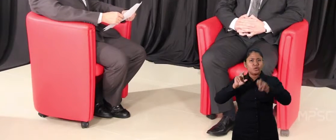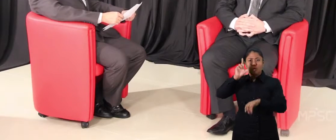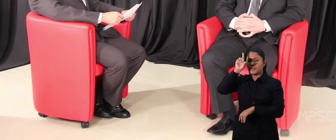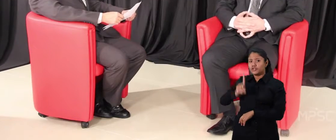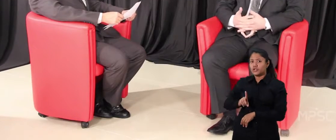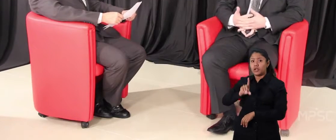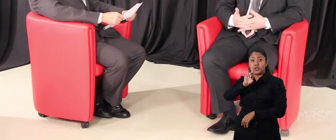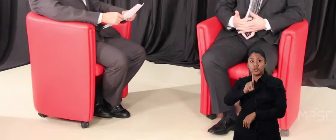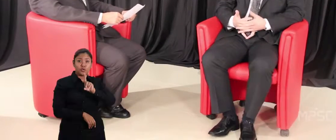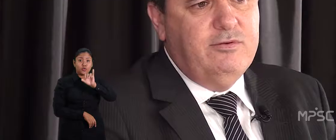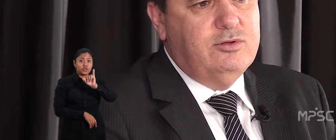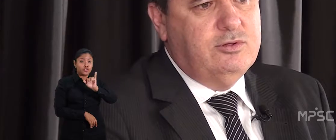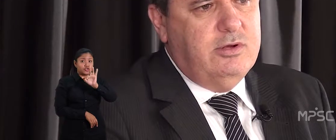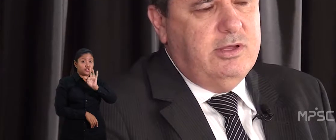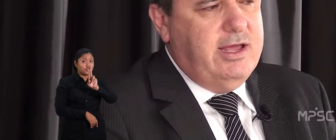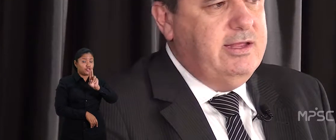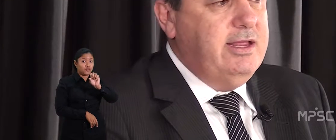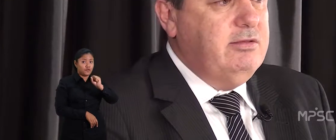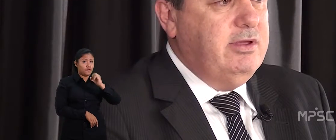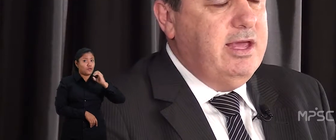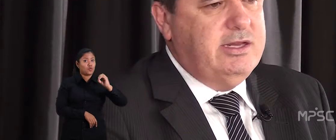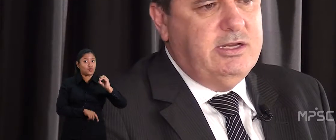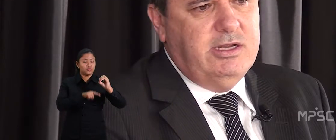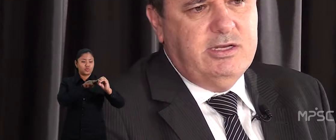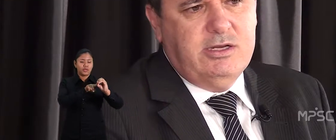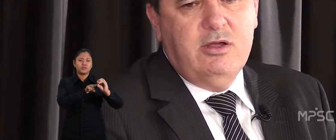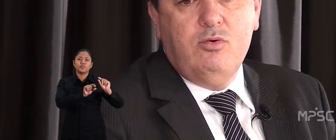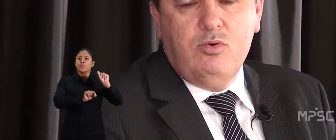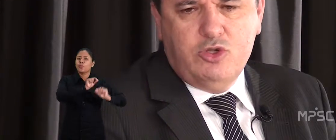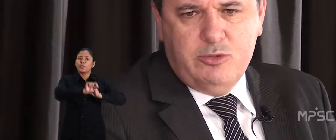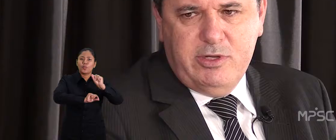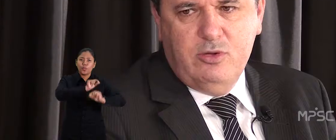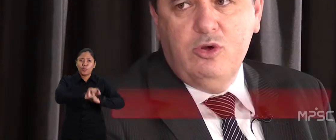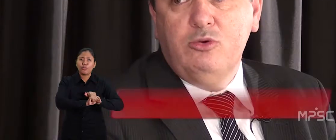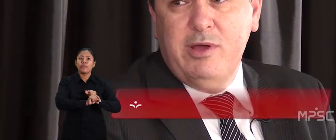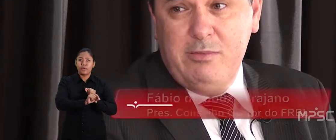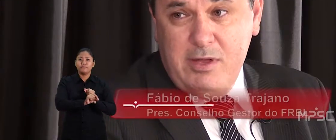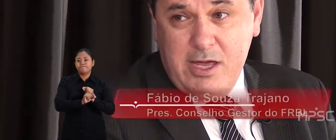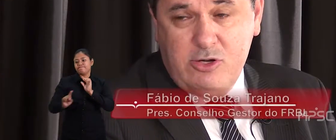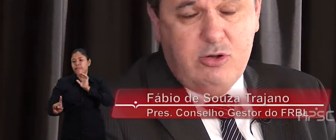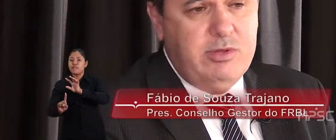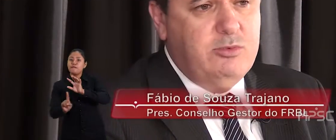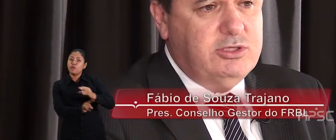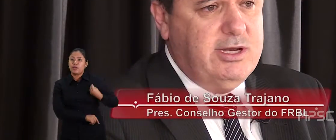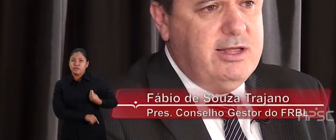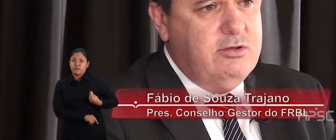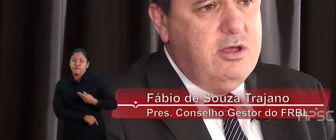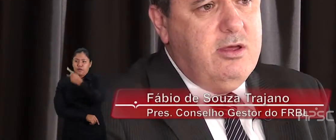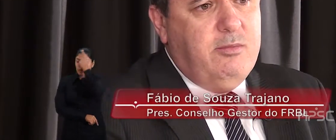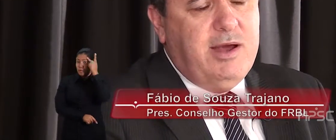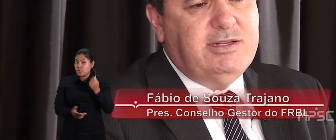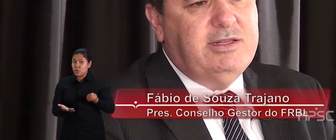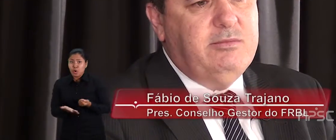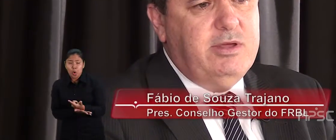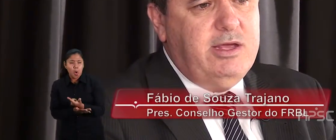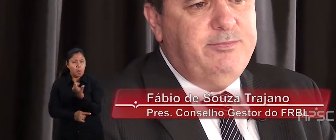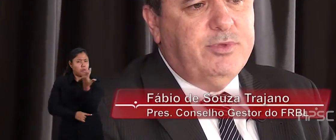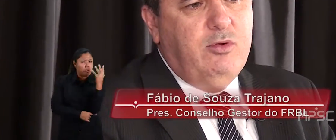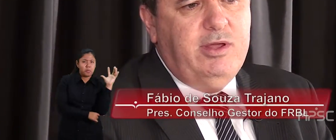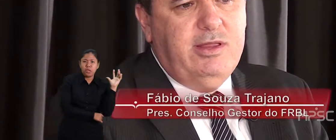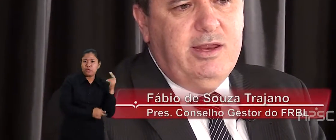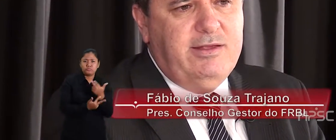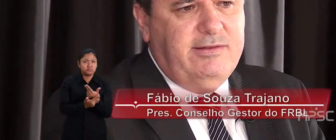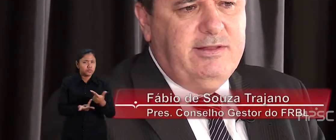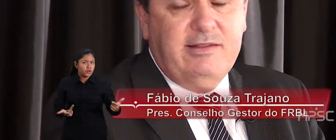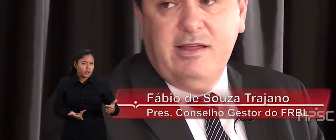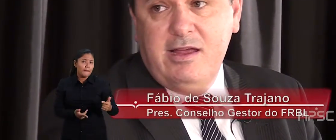difuso. O é direito difuso? É direito que atinge o consumidor, o meio ambiente, como demonstrado, mas também